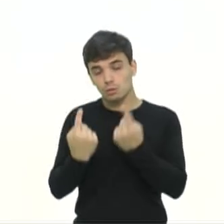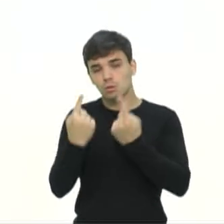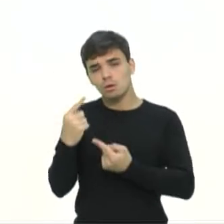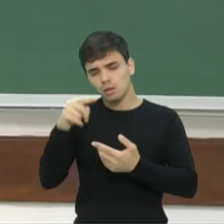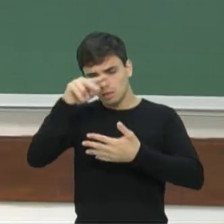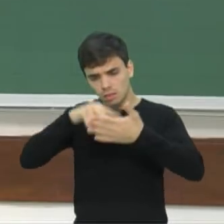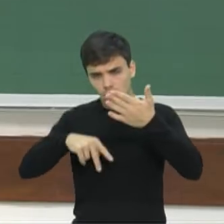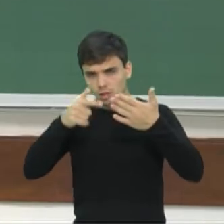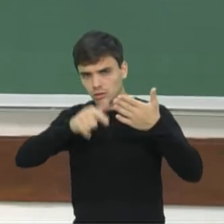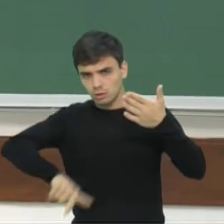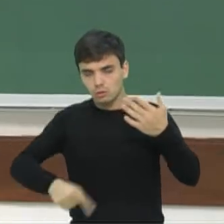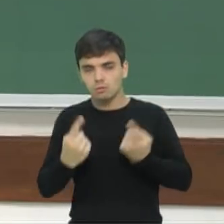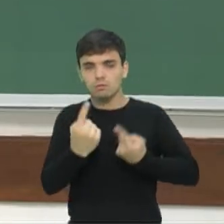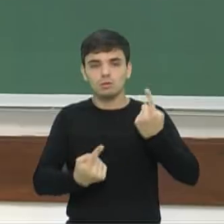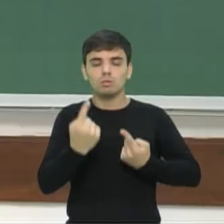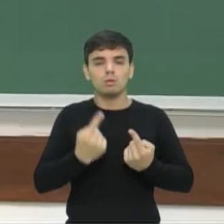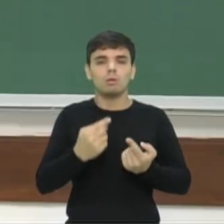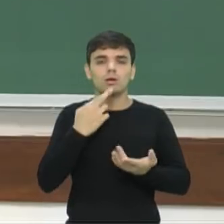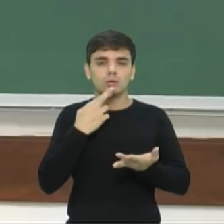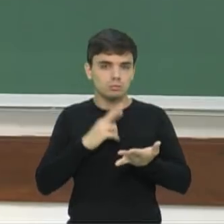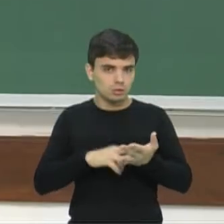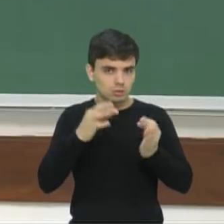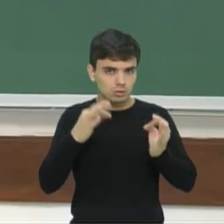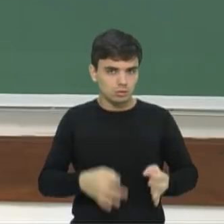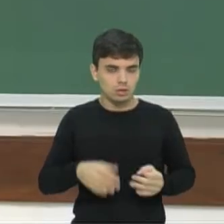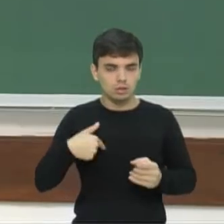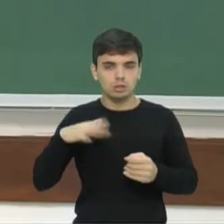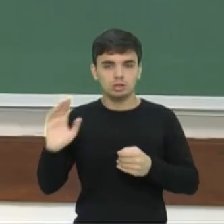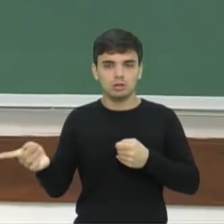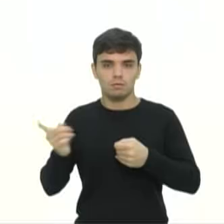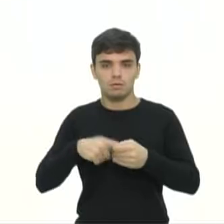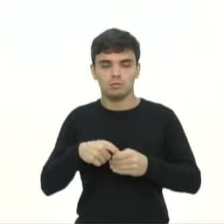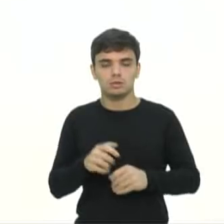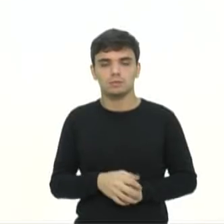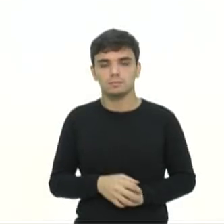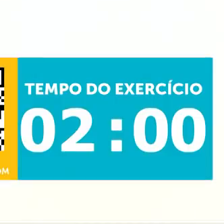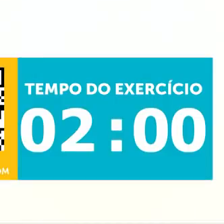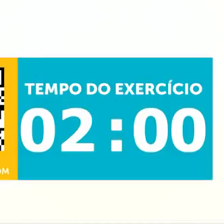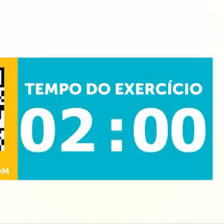primeira faixa de graduação? Marca a alternativa correta que já voltamos.